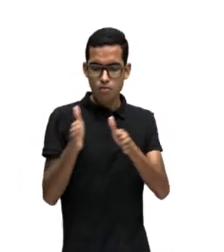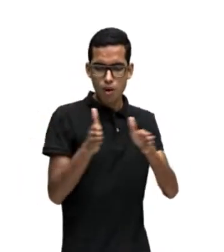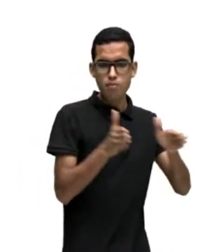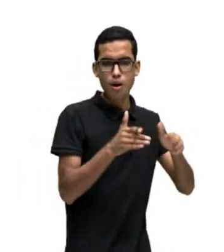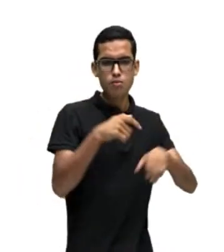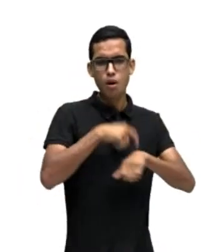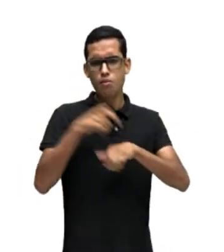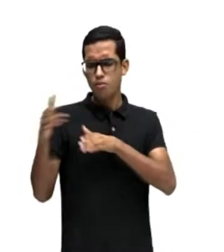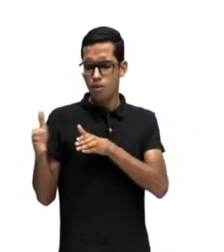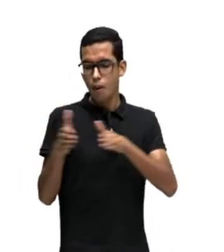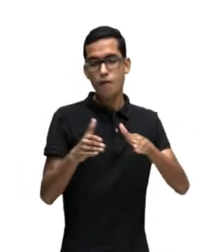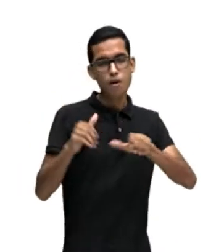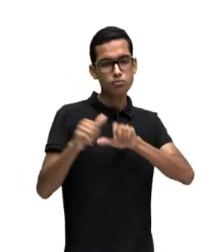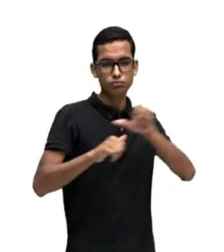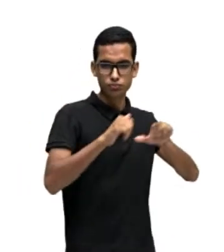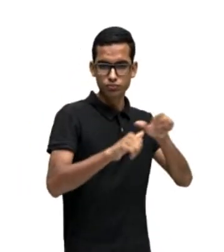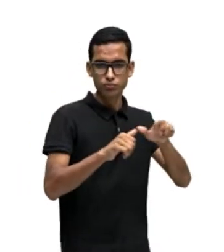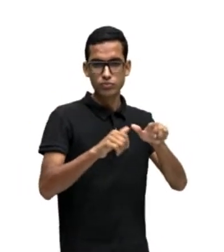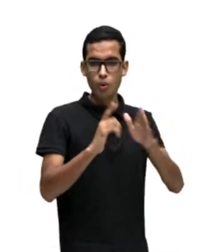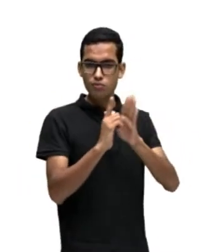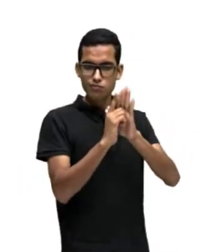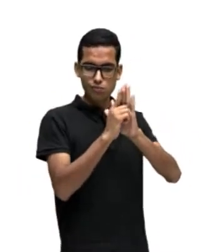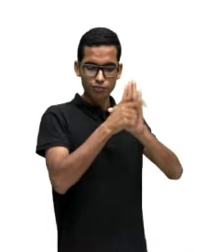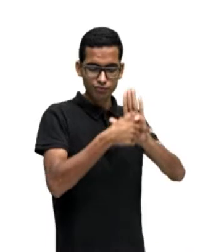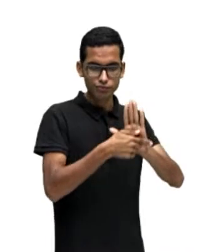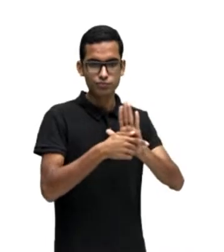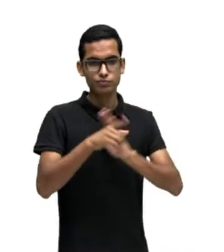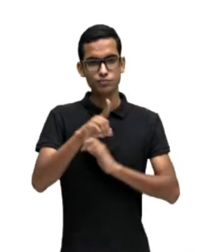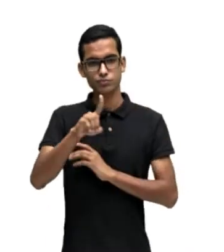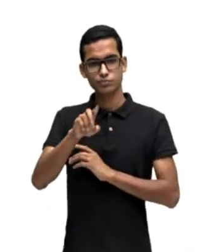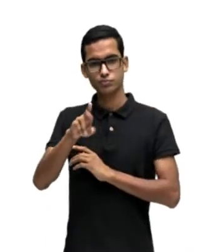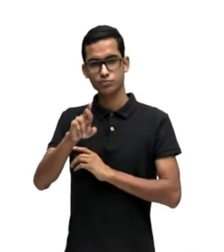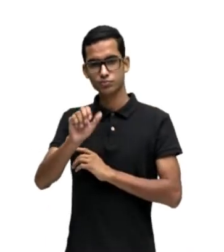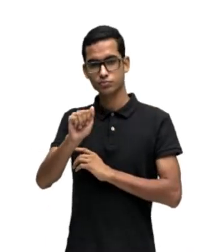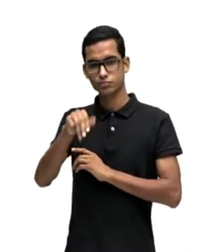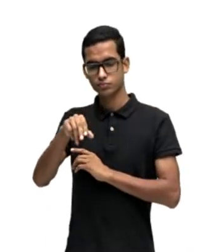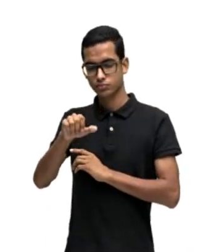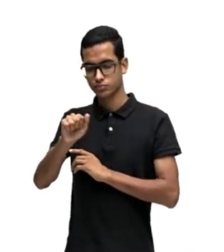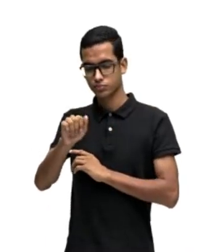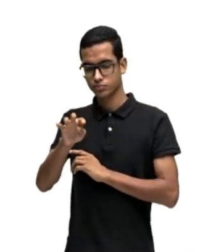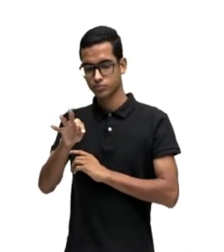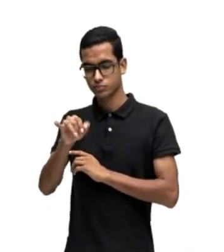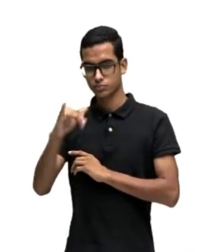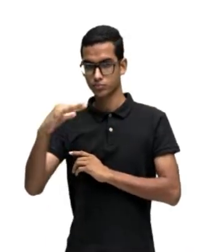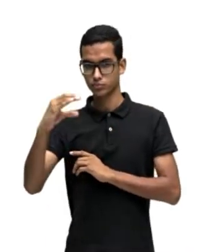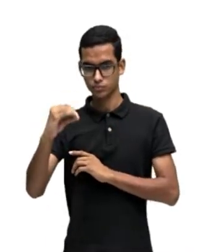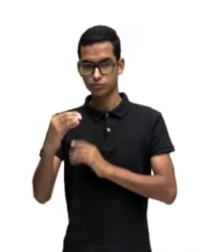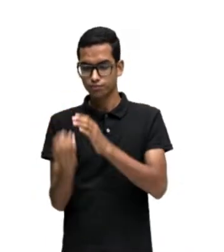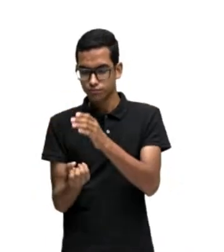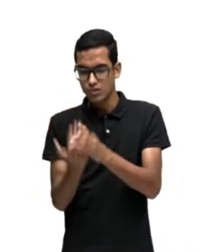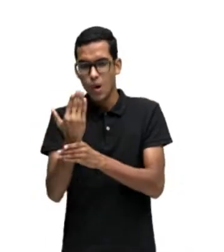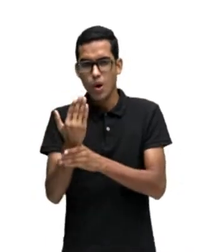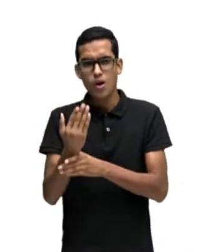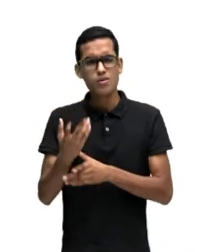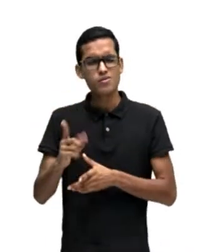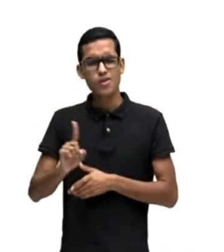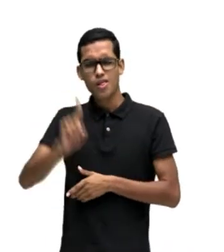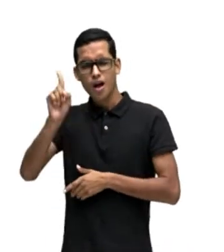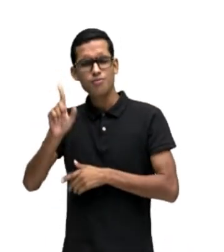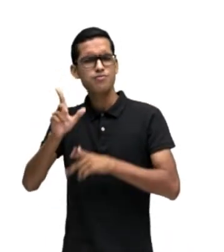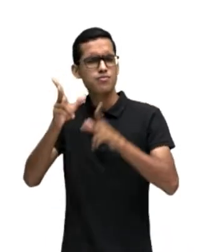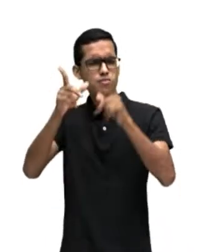literário dramático, ele tem suas origens na Grécia Antiga. Nós estamos vendo isso desde o início da aula. O